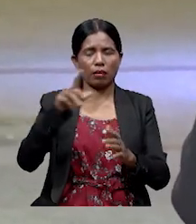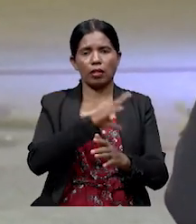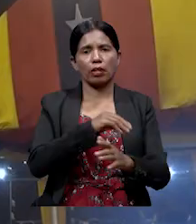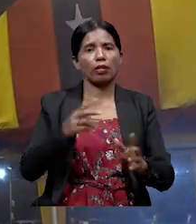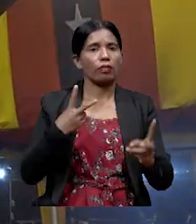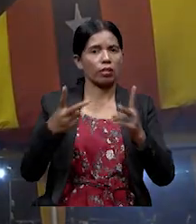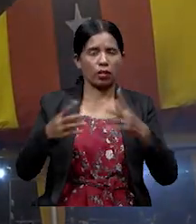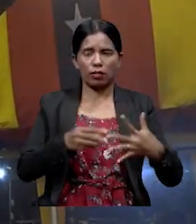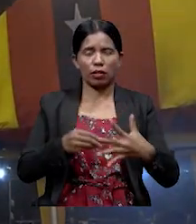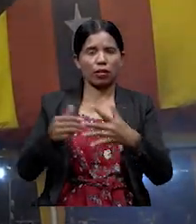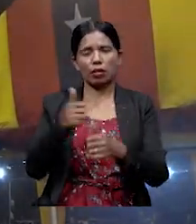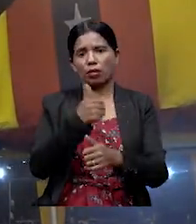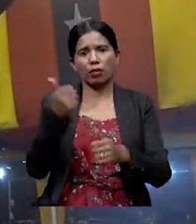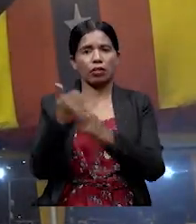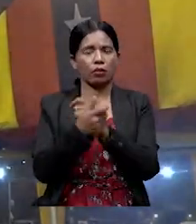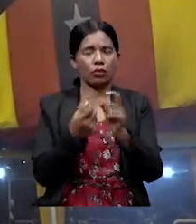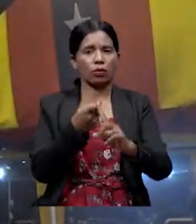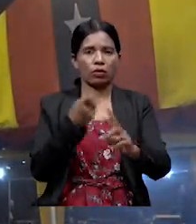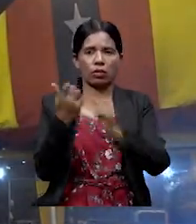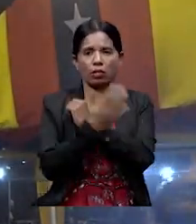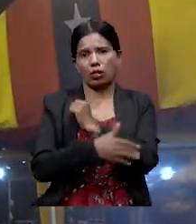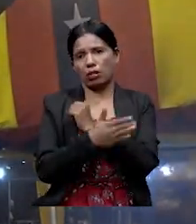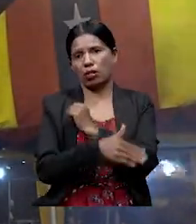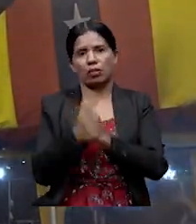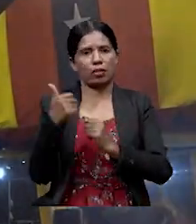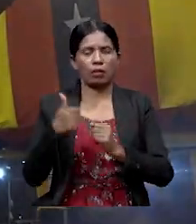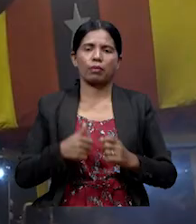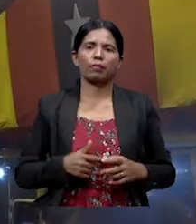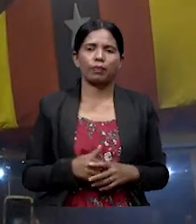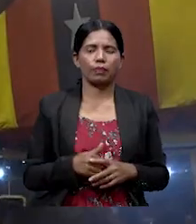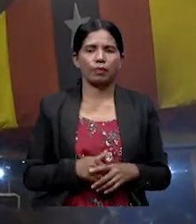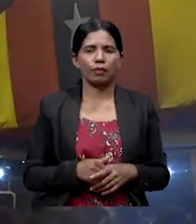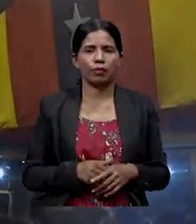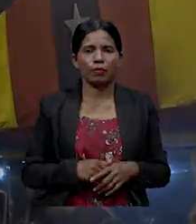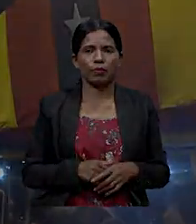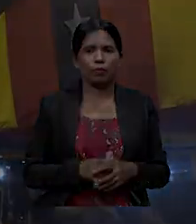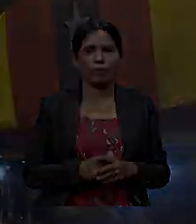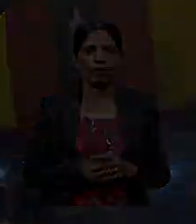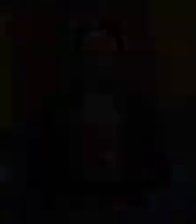especial Sira Seluc, Rússia Estrangeiro, Agustin da Costa, Clementino Maia, Jemen.